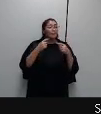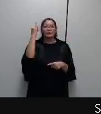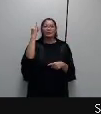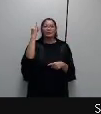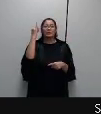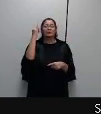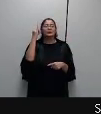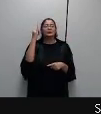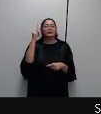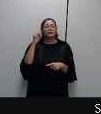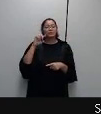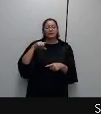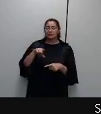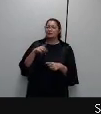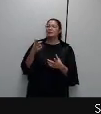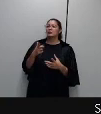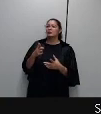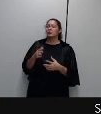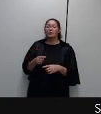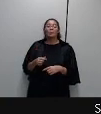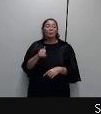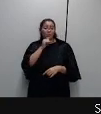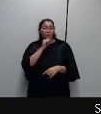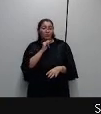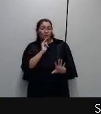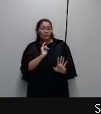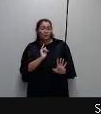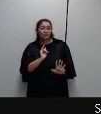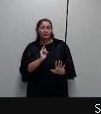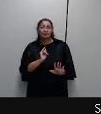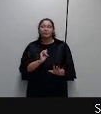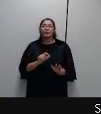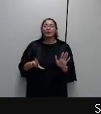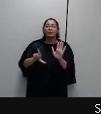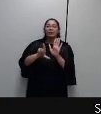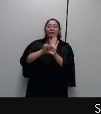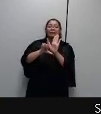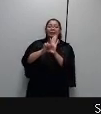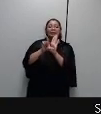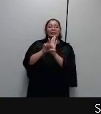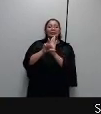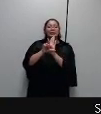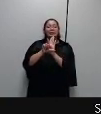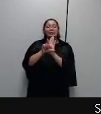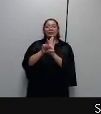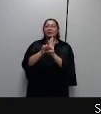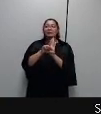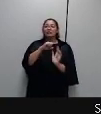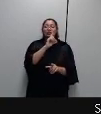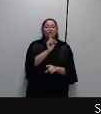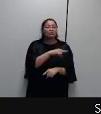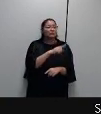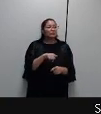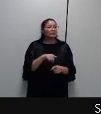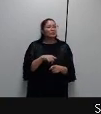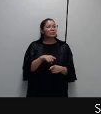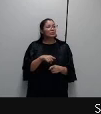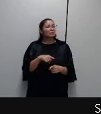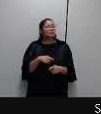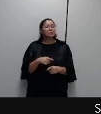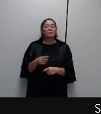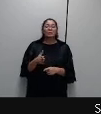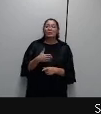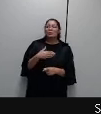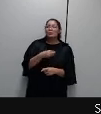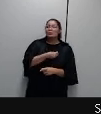seja sua opção por exemplo a lei excluiu o filho afetivo de fluir o benefício do